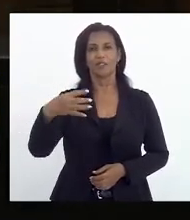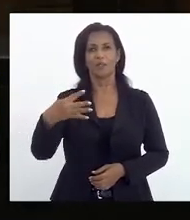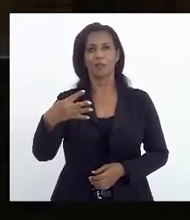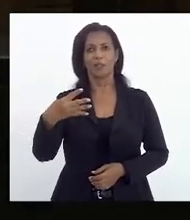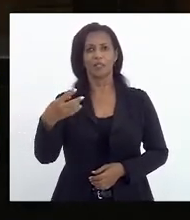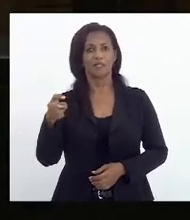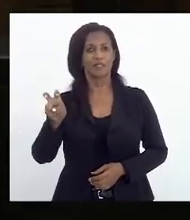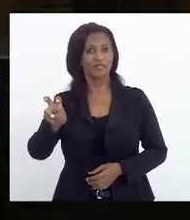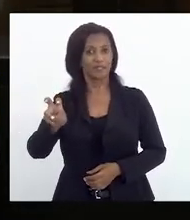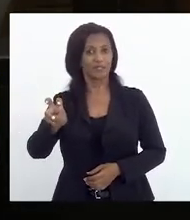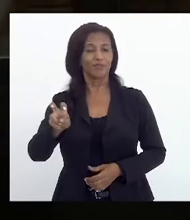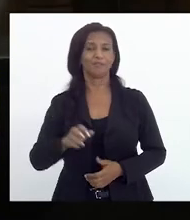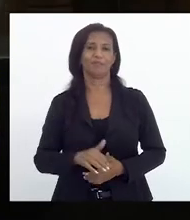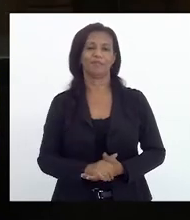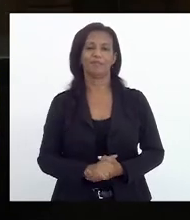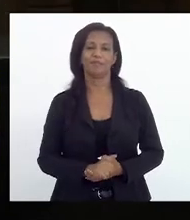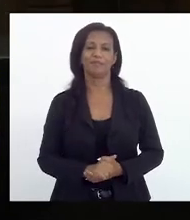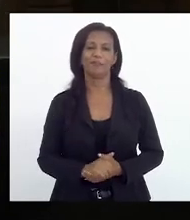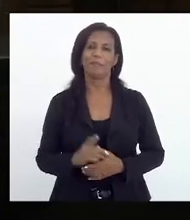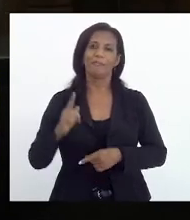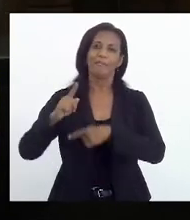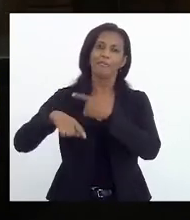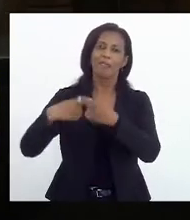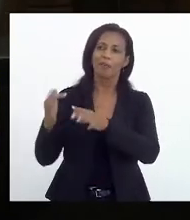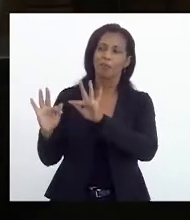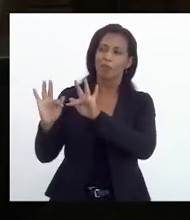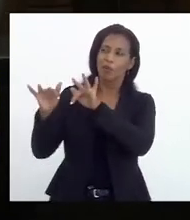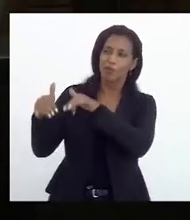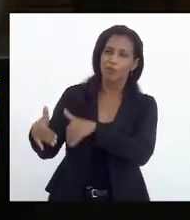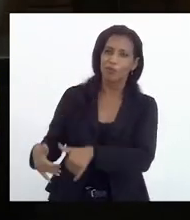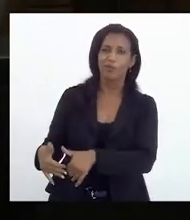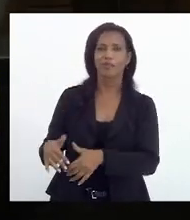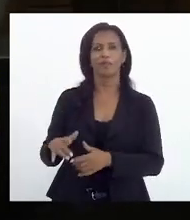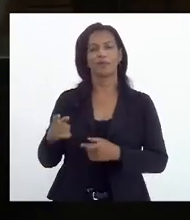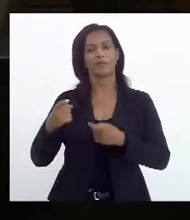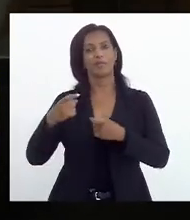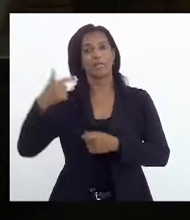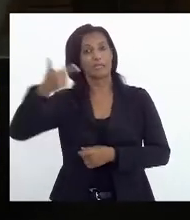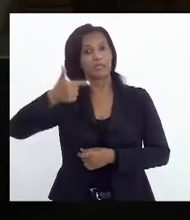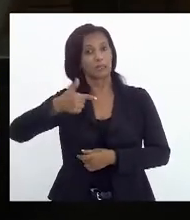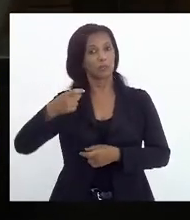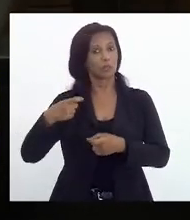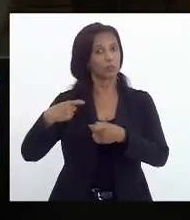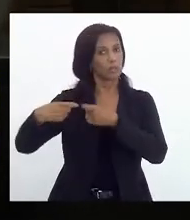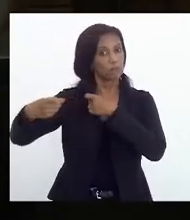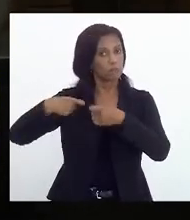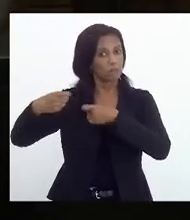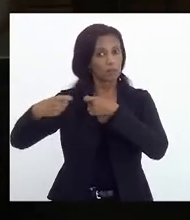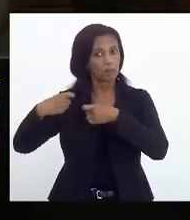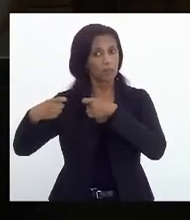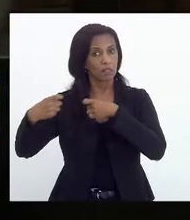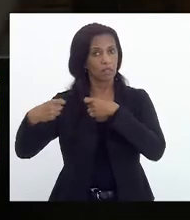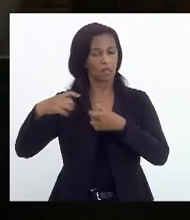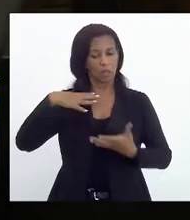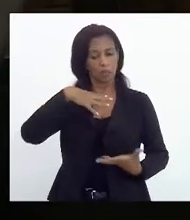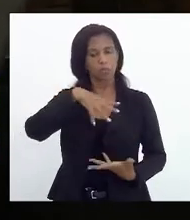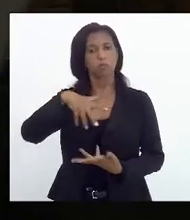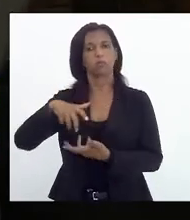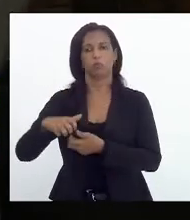1945 pós-término Deputado danniel librelon da da Segunda grande Guerra